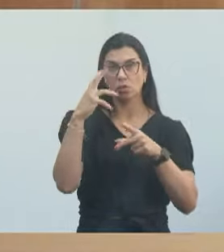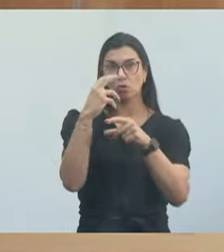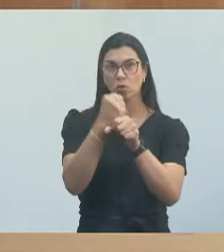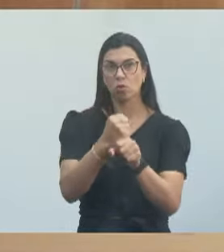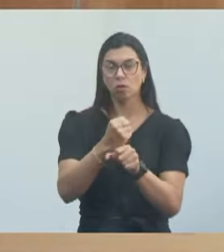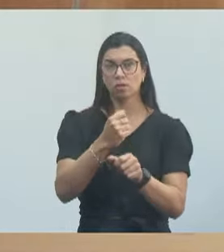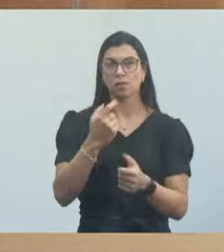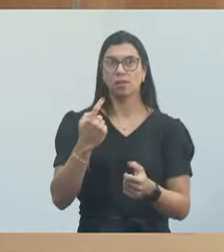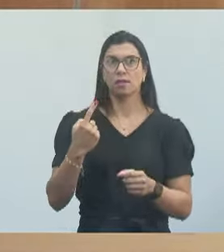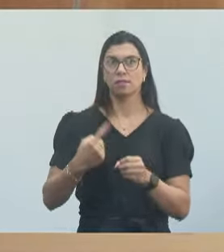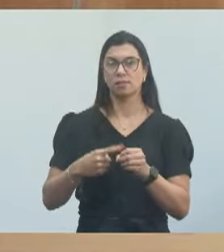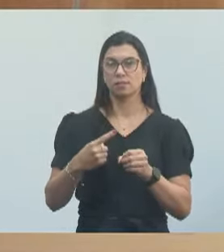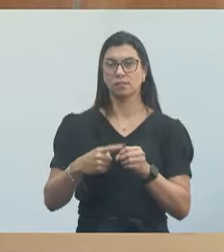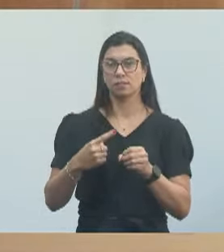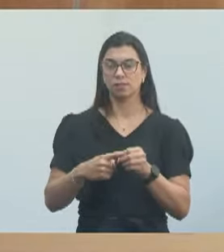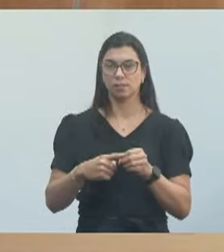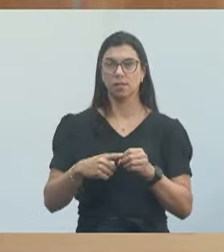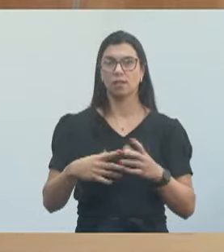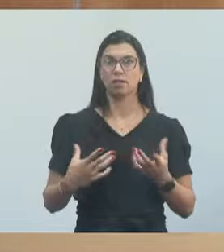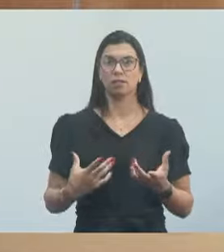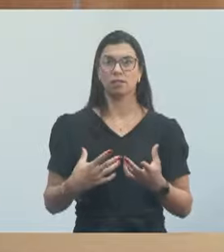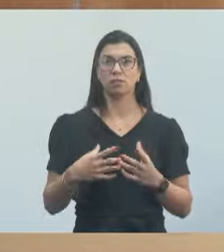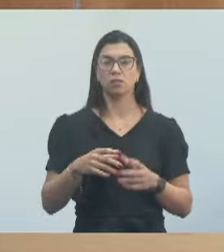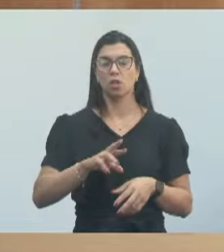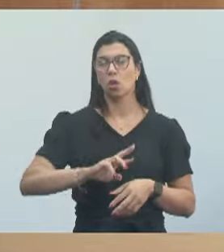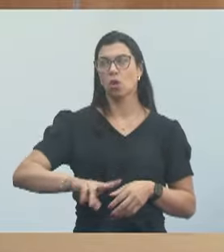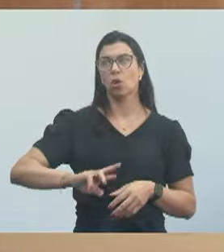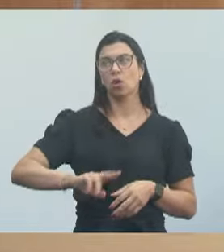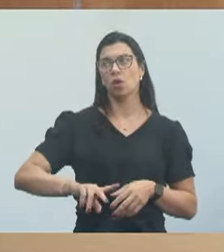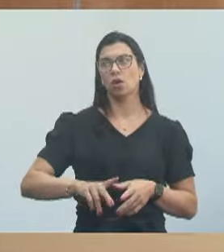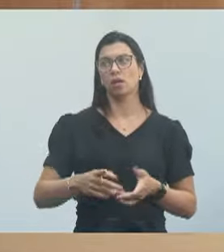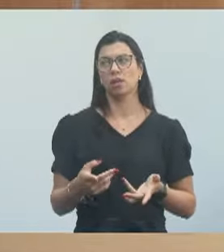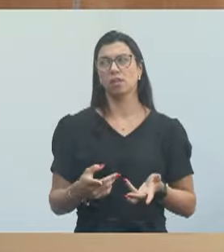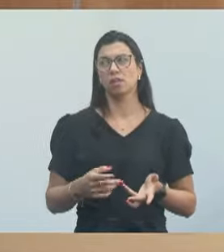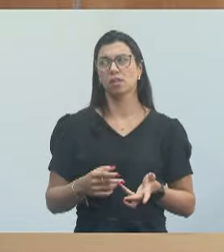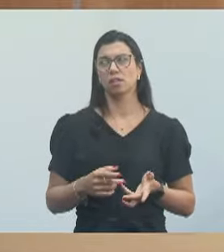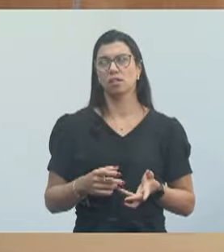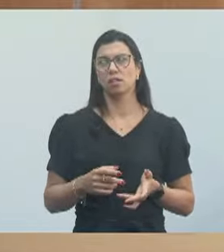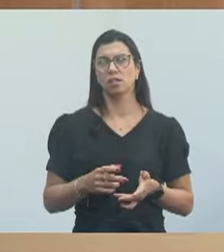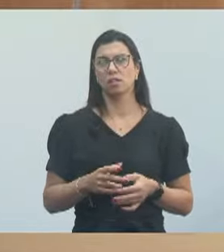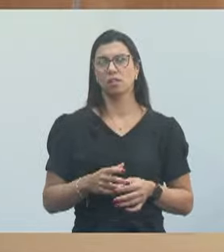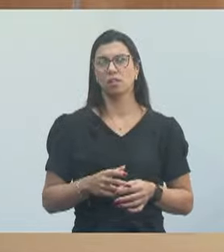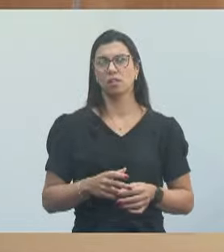e não pensar nela somente no...